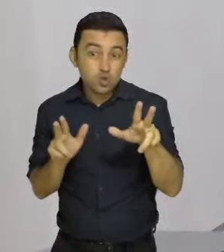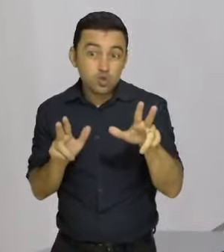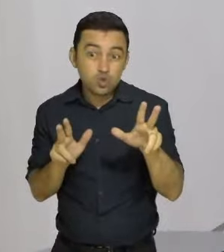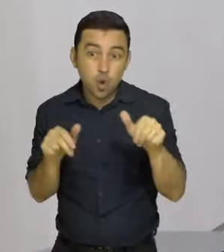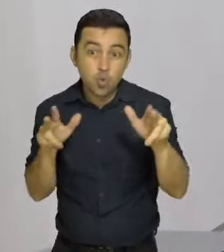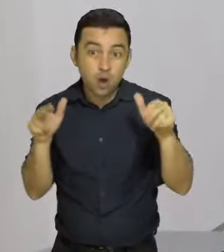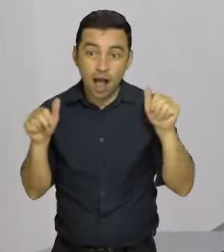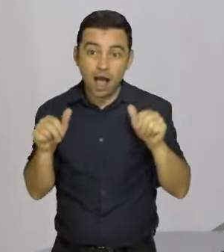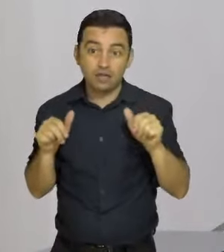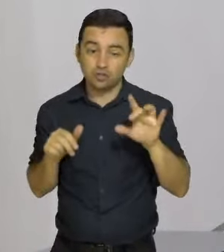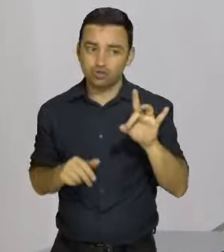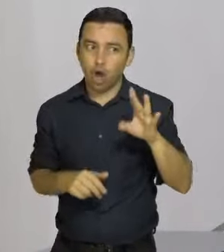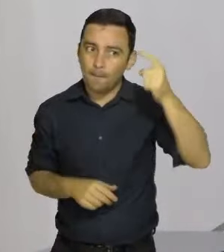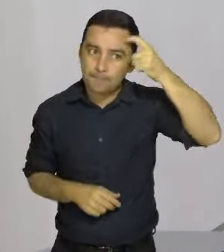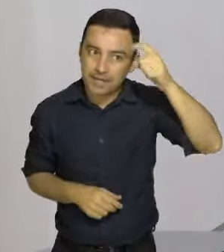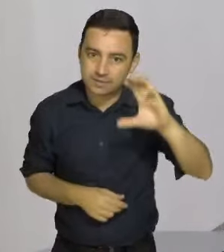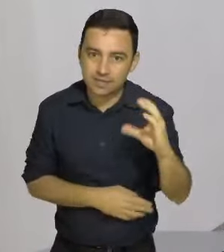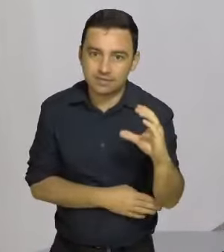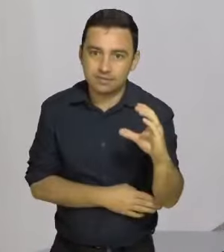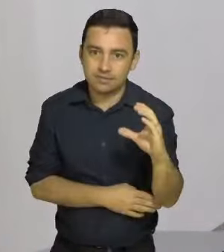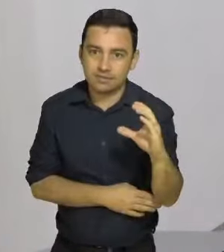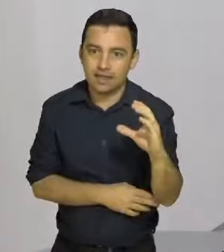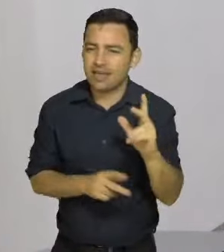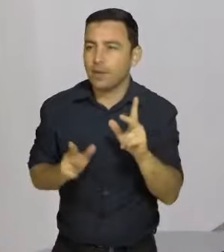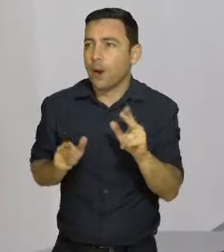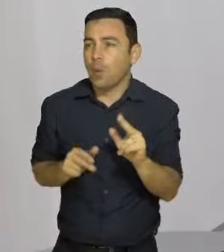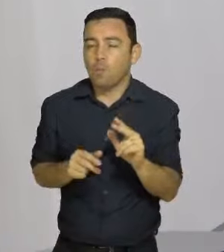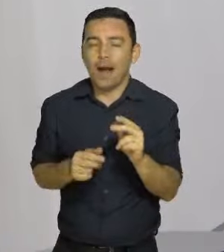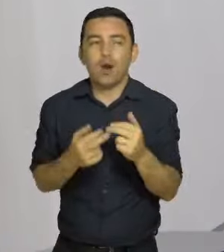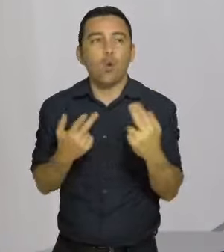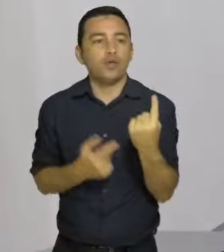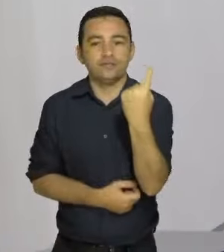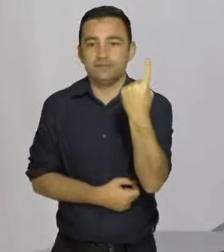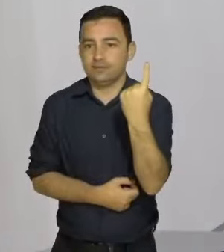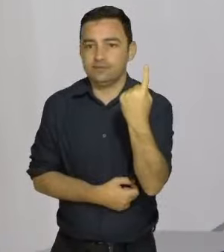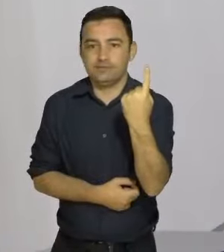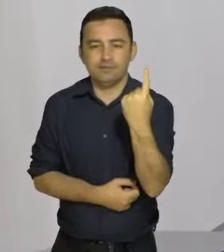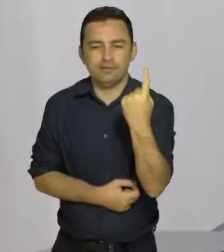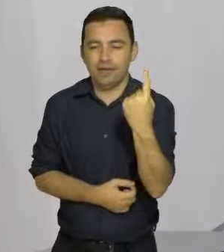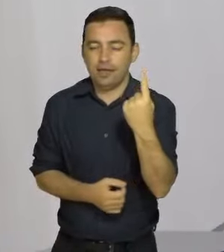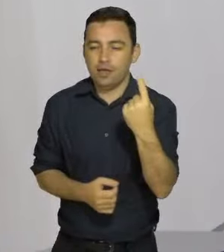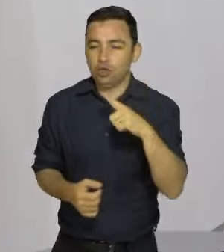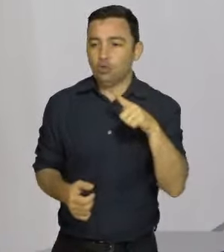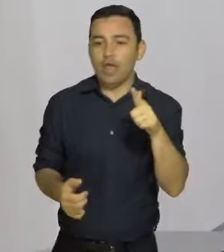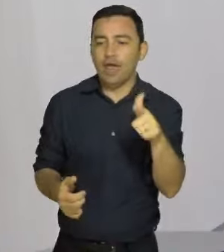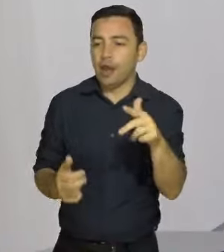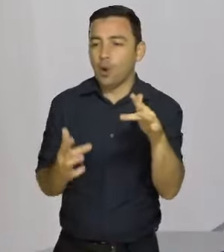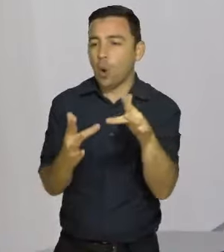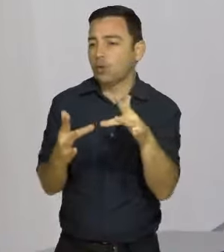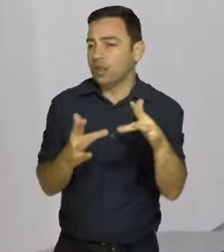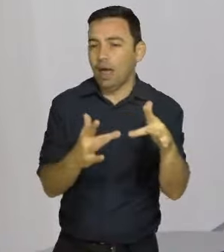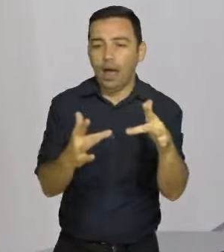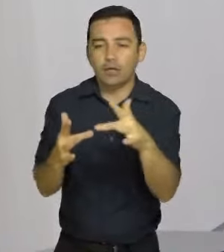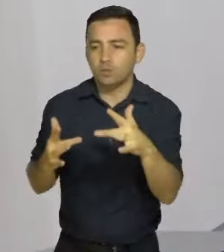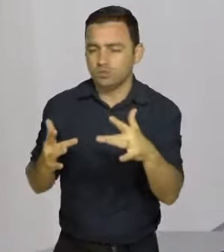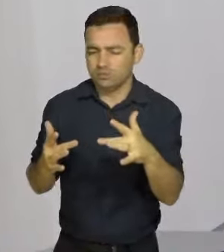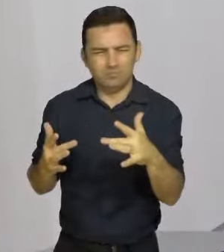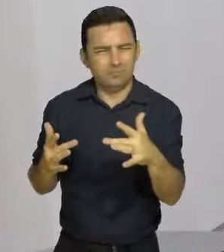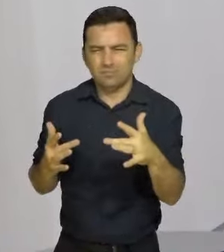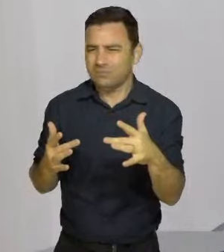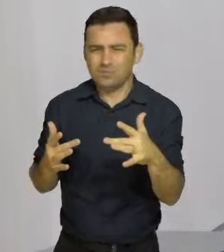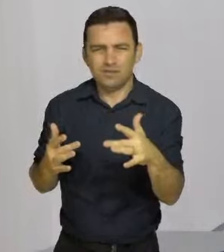só ciência, como uma coisa isolada que não interage com o que está ao seu redor.